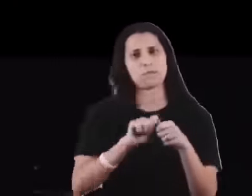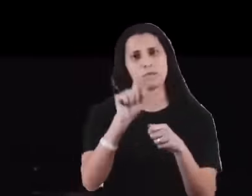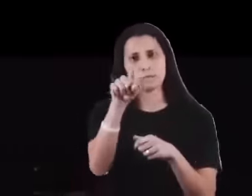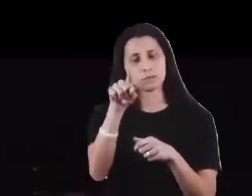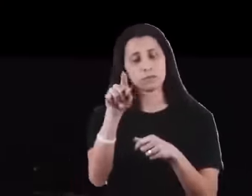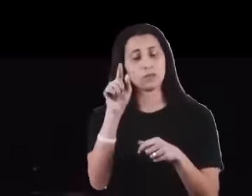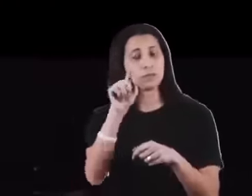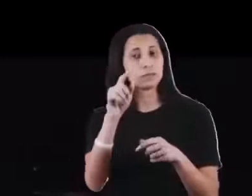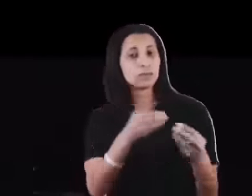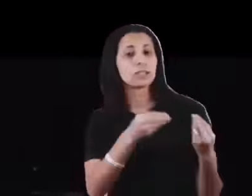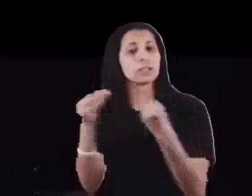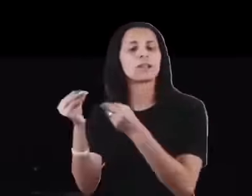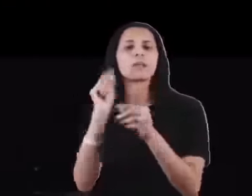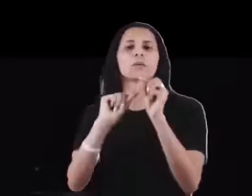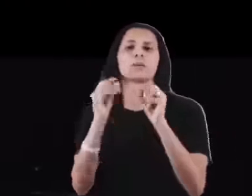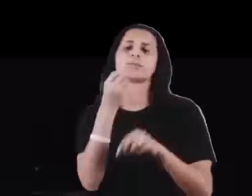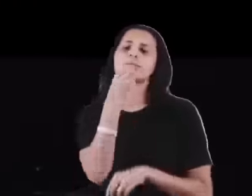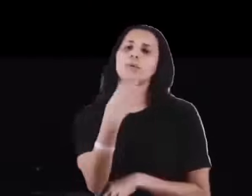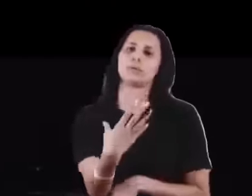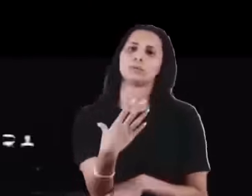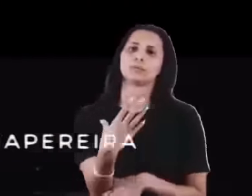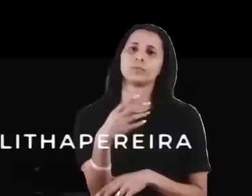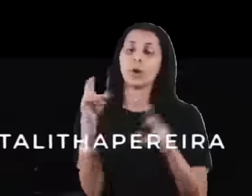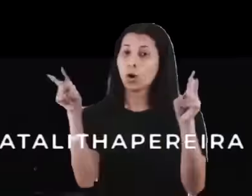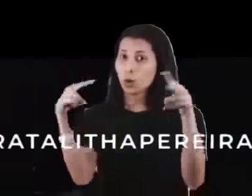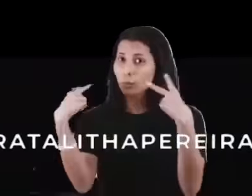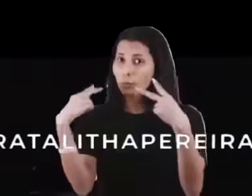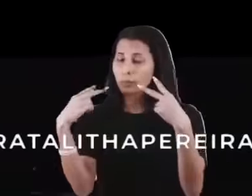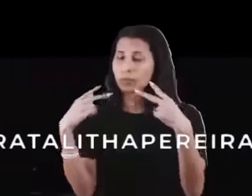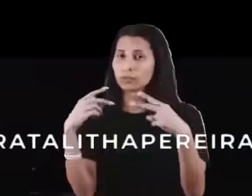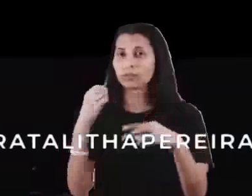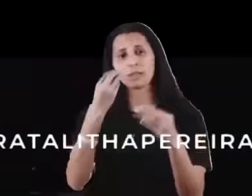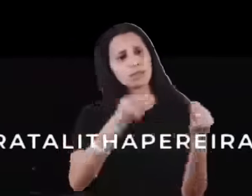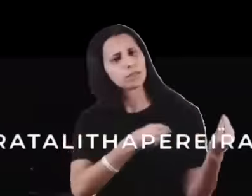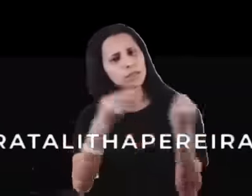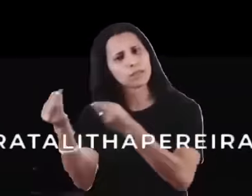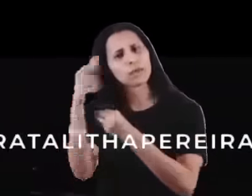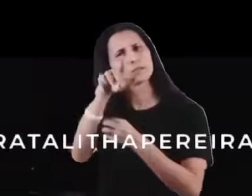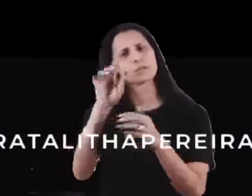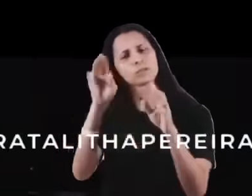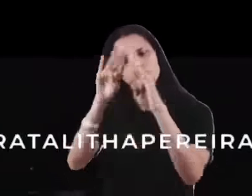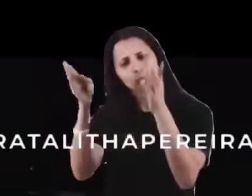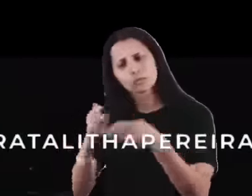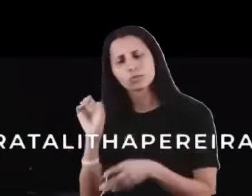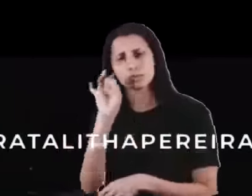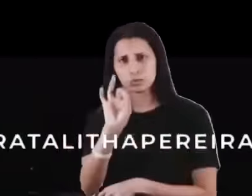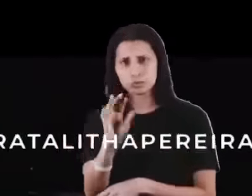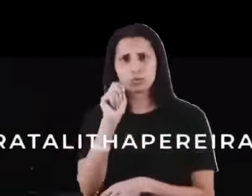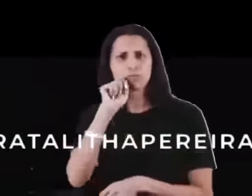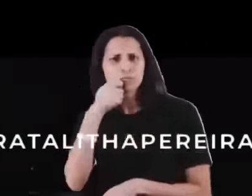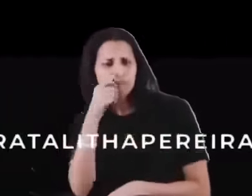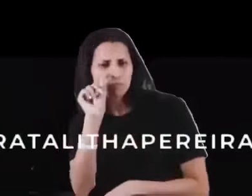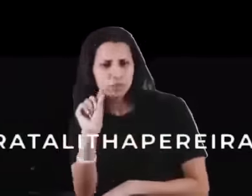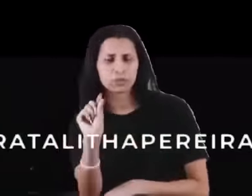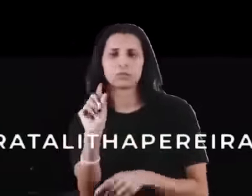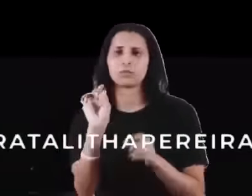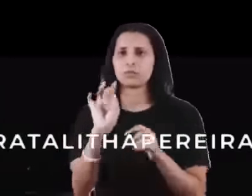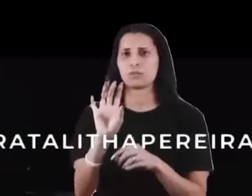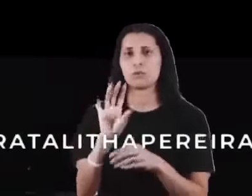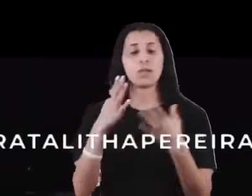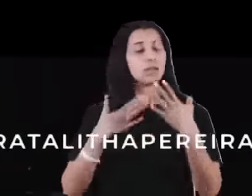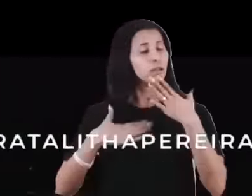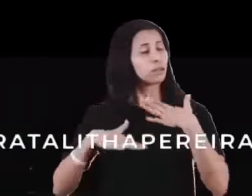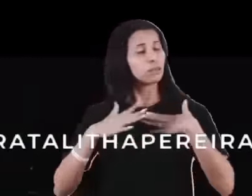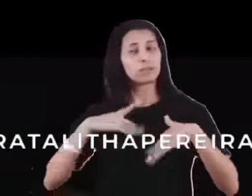bem Olha bem para mim se deram só um odre e um pedaço de pão e fica